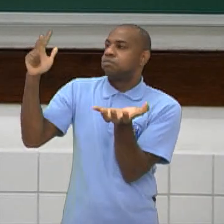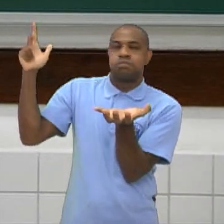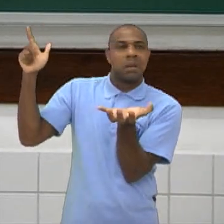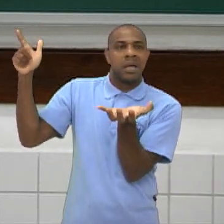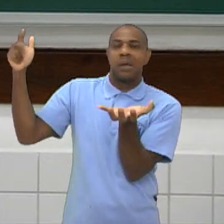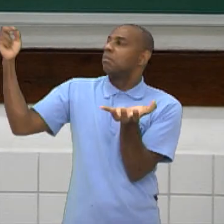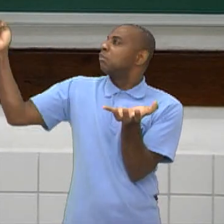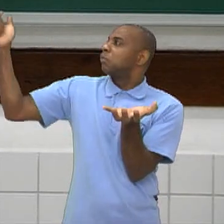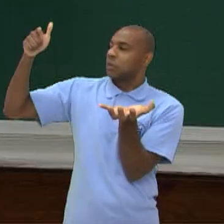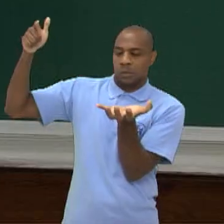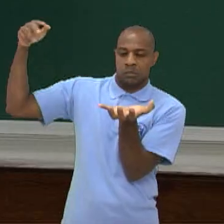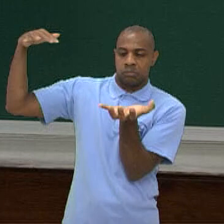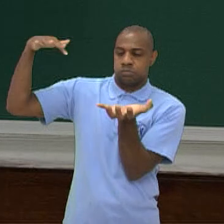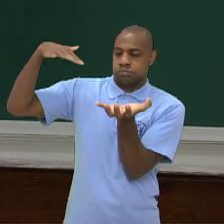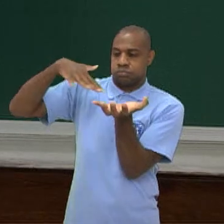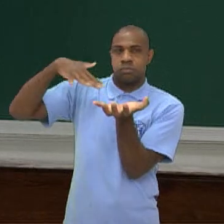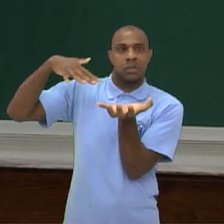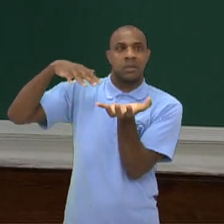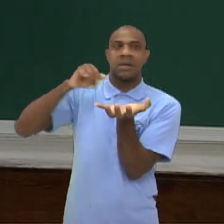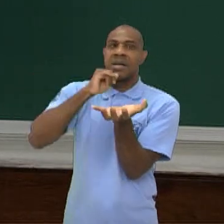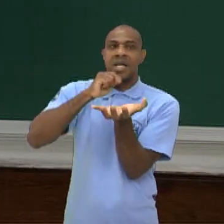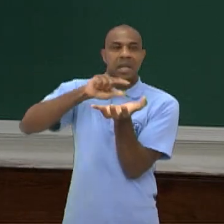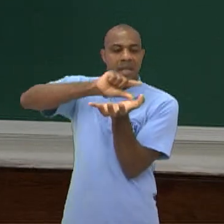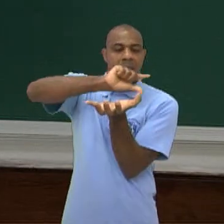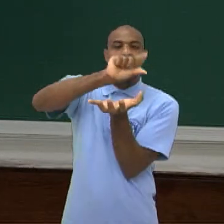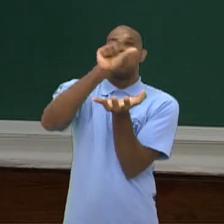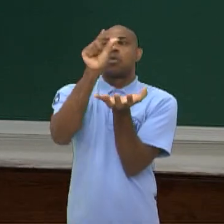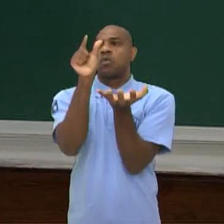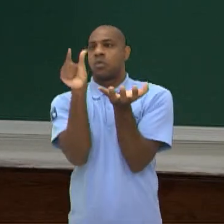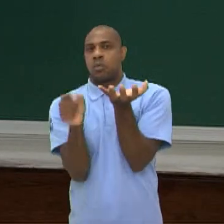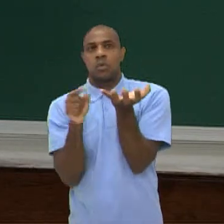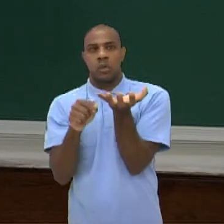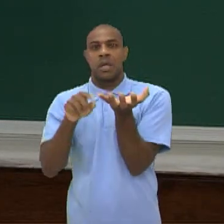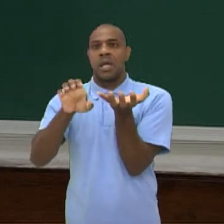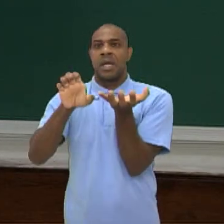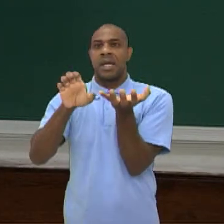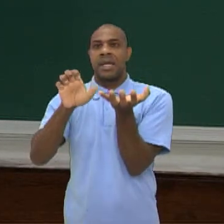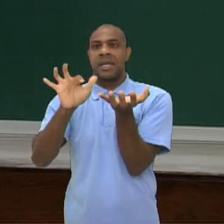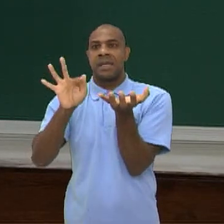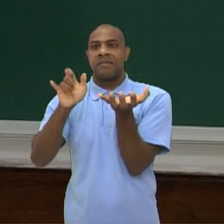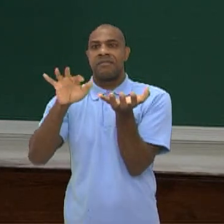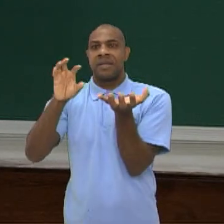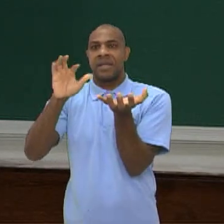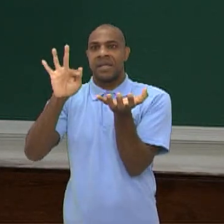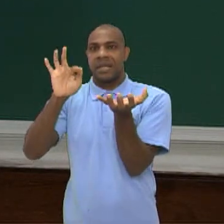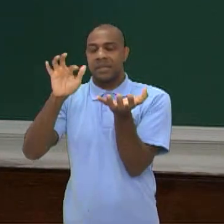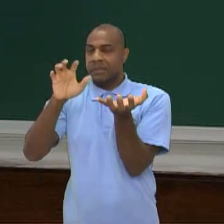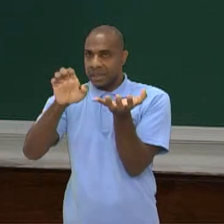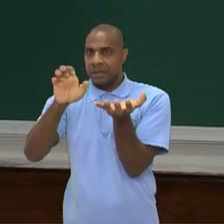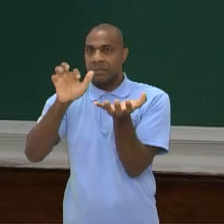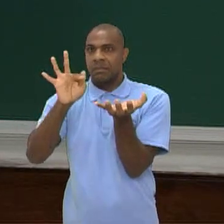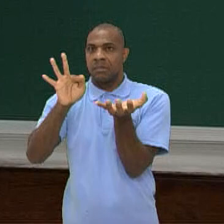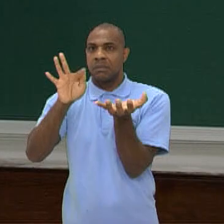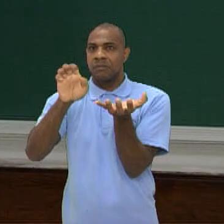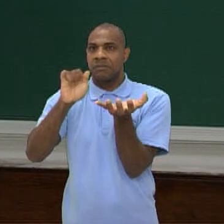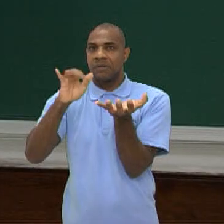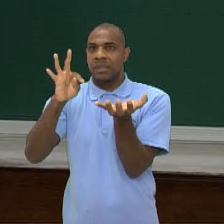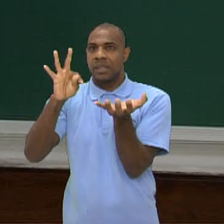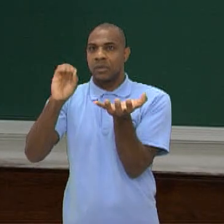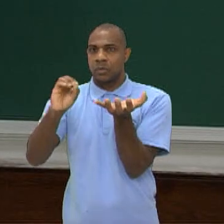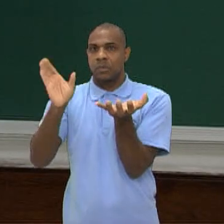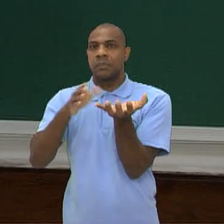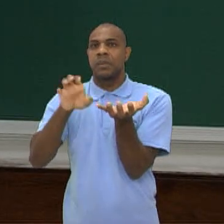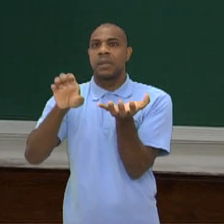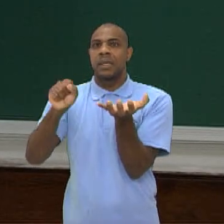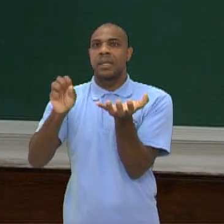só, essa camadinha aqui em volta da Terra é a camada do efeito estufa. Os principais gases são o carbono, que é o que a